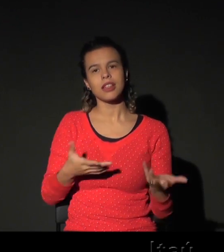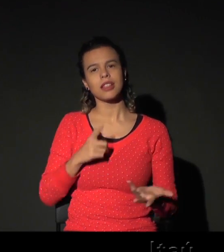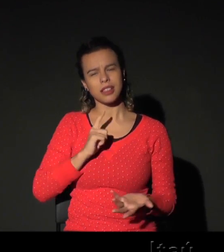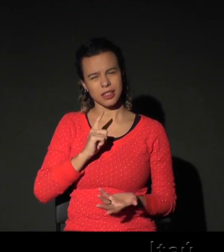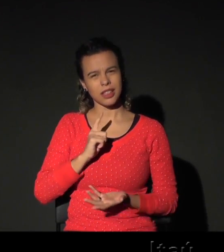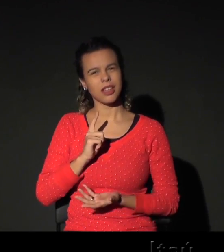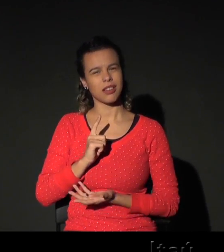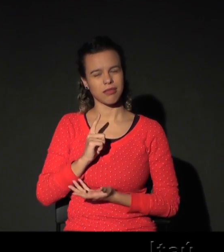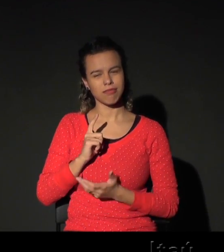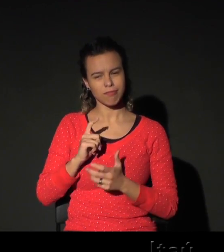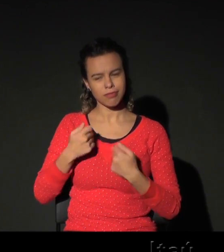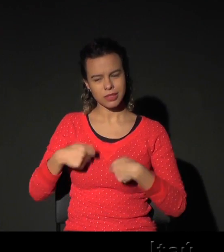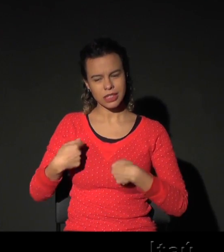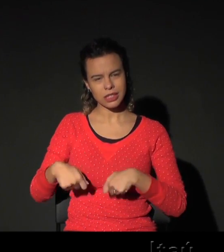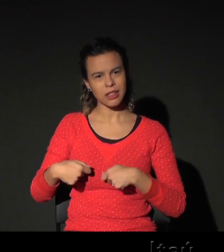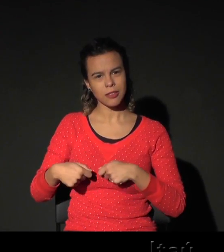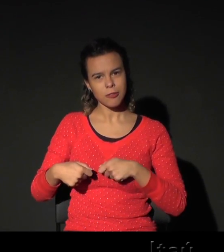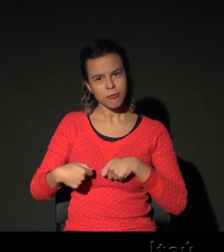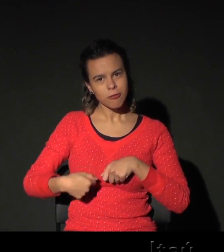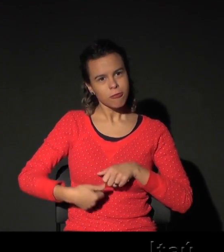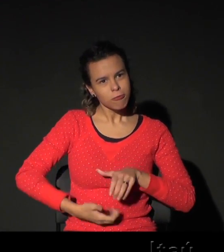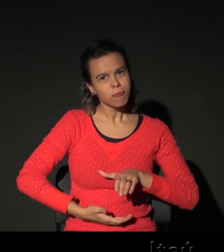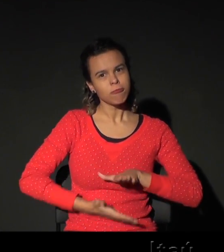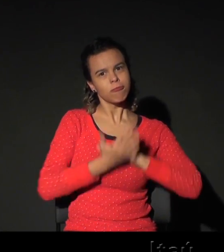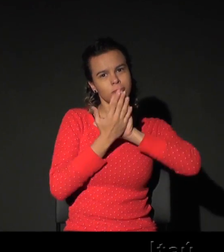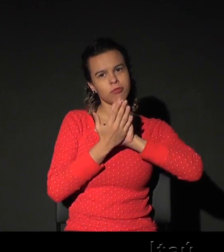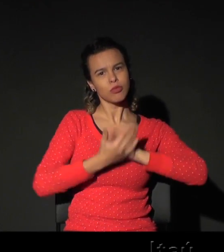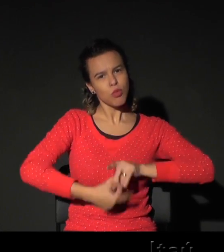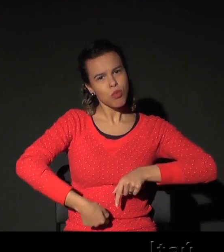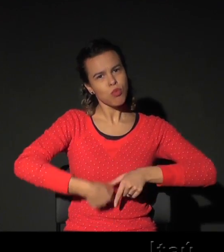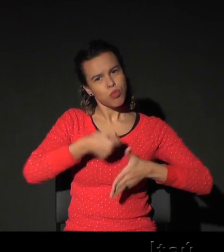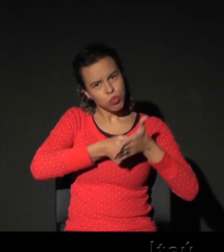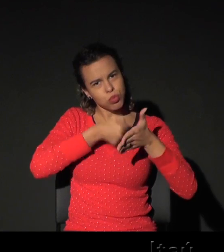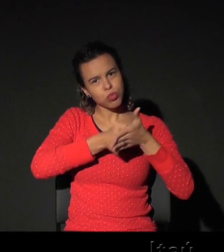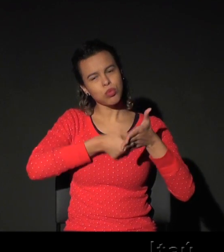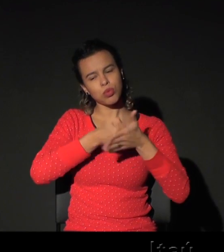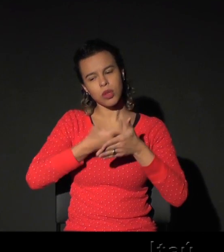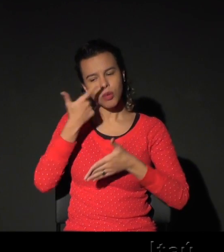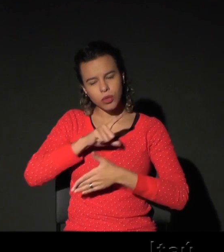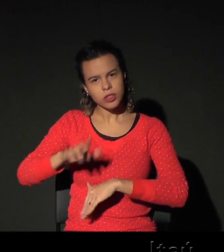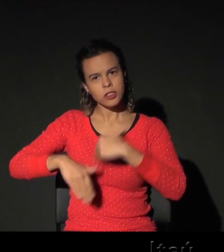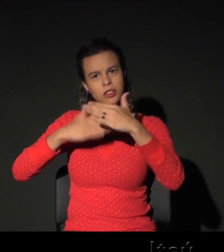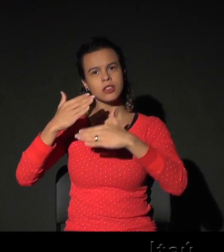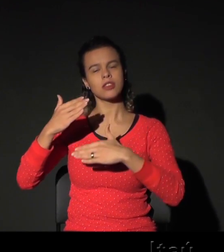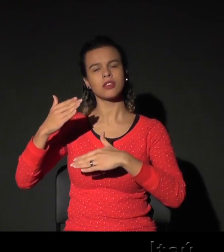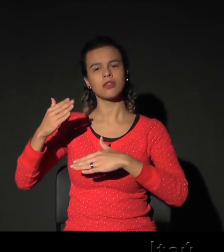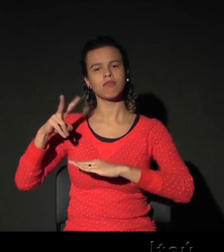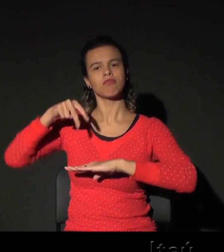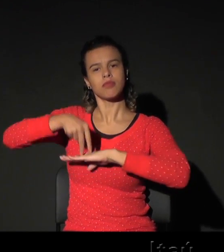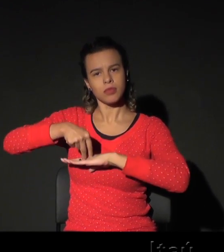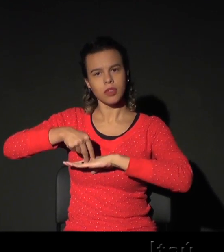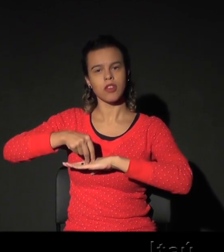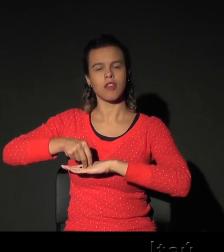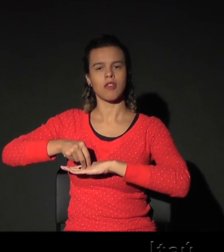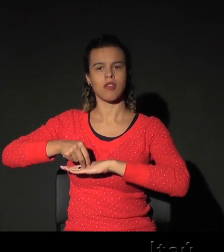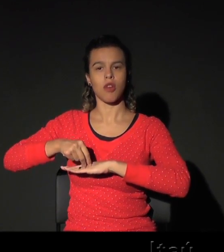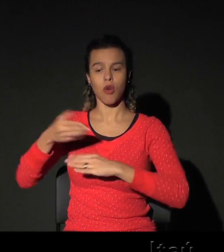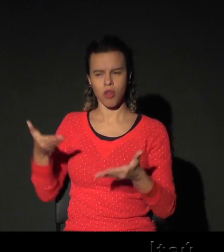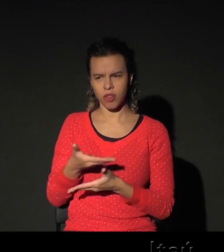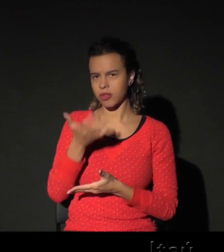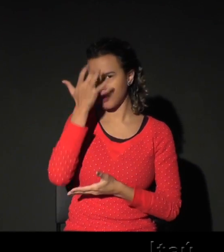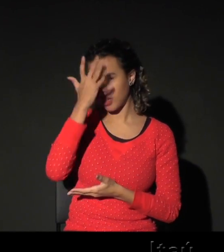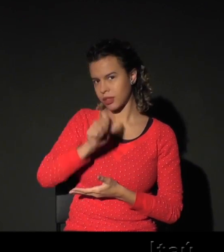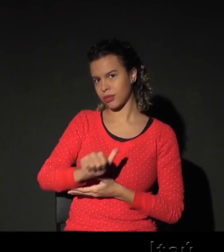tenha que fazer muito enfrentamentos para que essas vozes ganhem um lugar de legitimidade que merece hoje já é mais